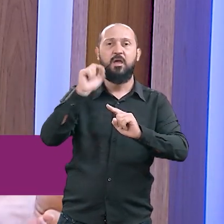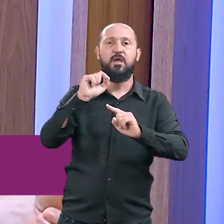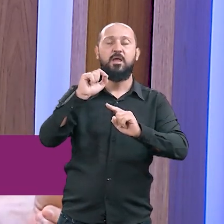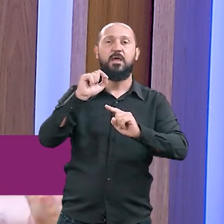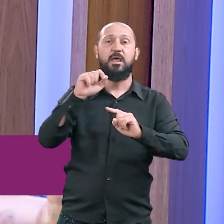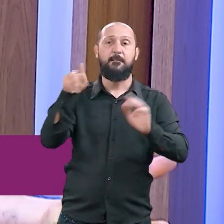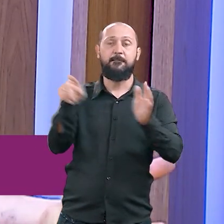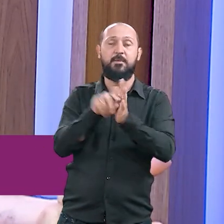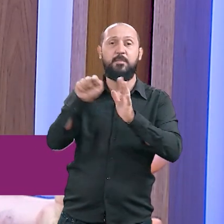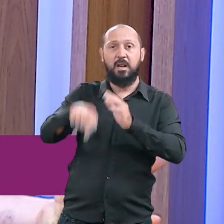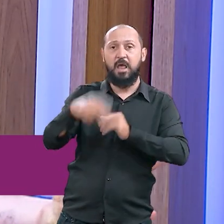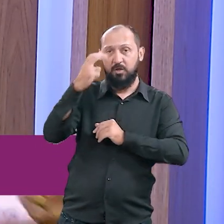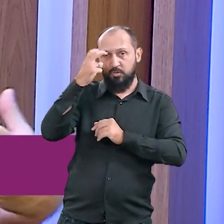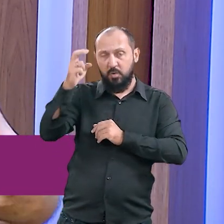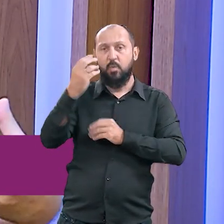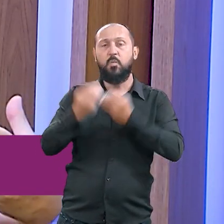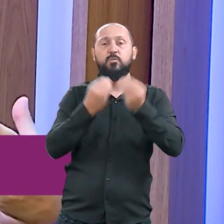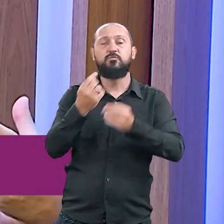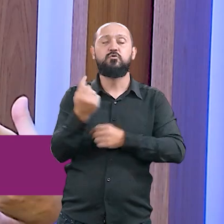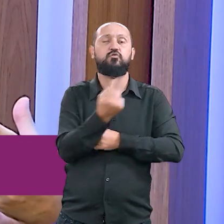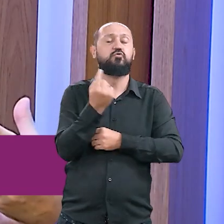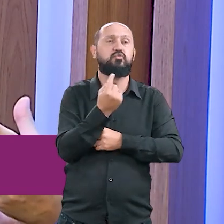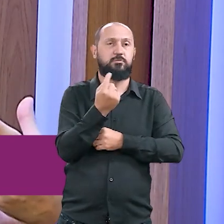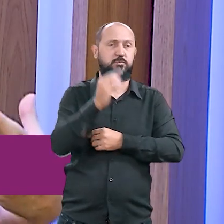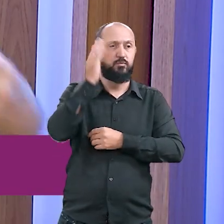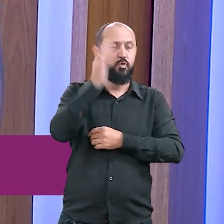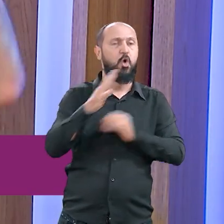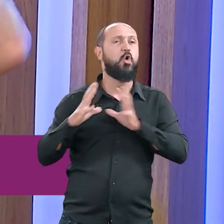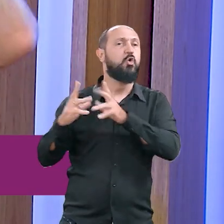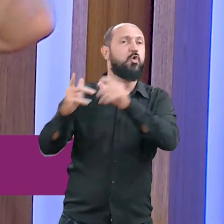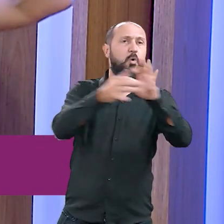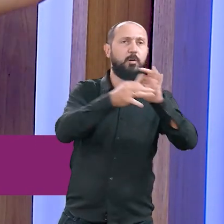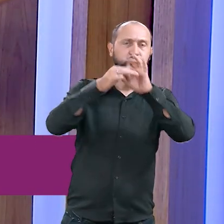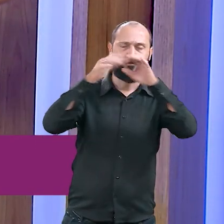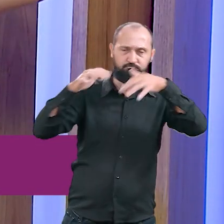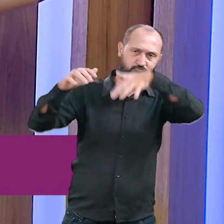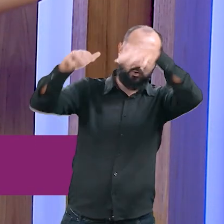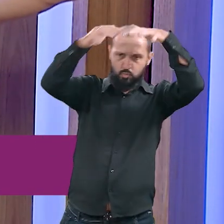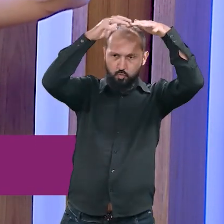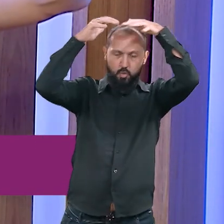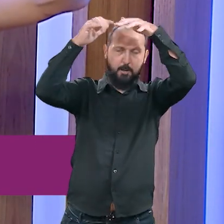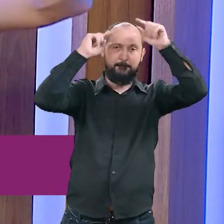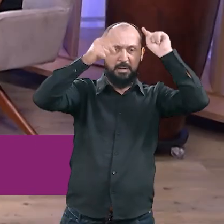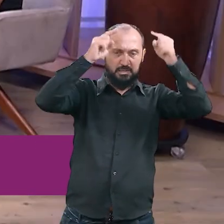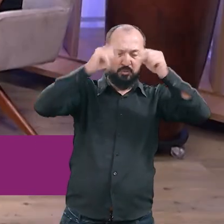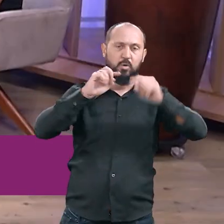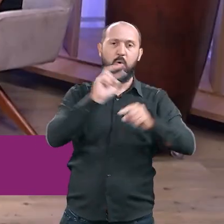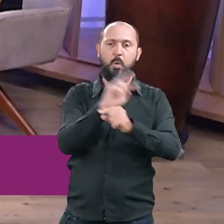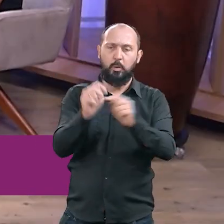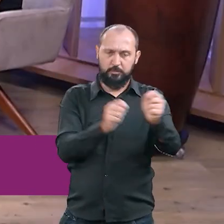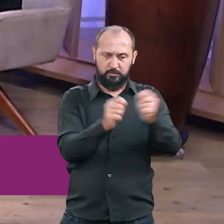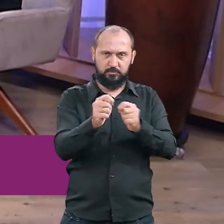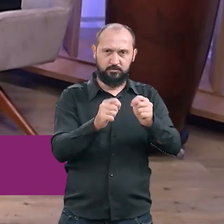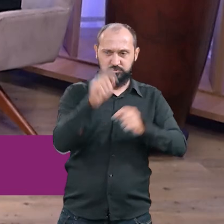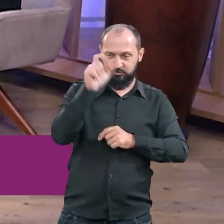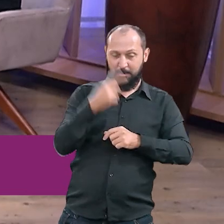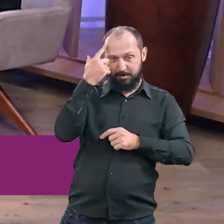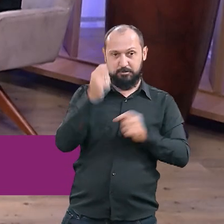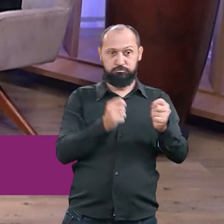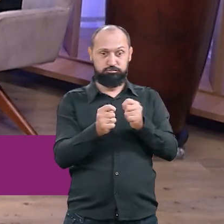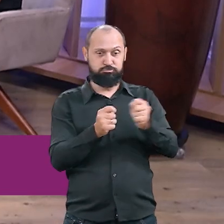também substituir uma mão de obra, por exemplo, assim, tornando a empresa mais barata, aquela estrutura, por exemplo, para o